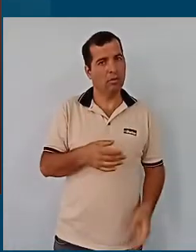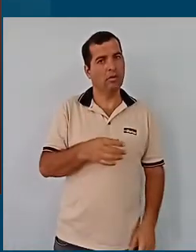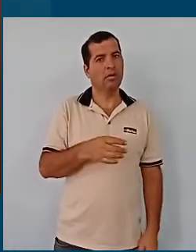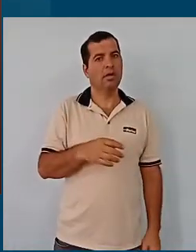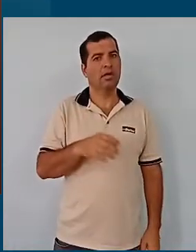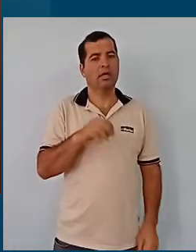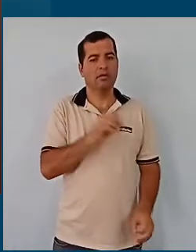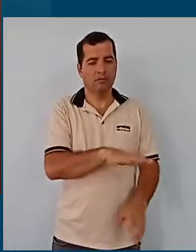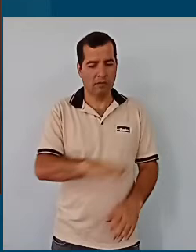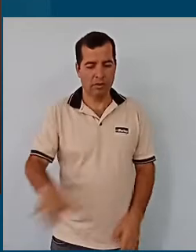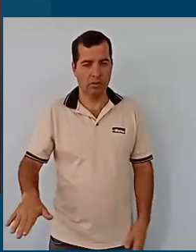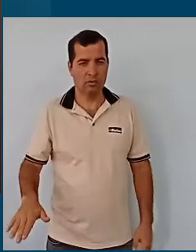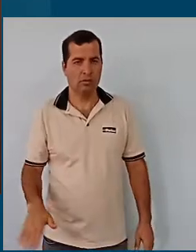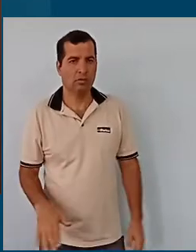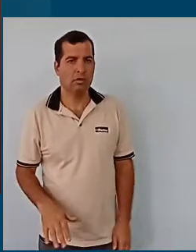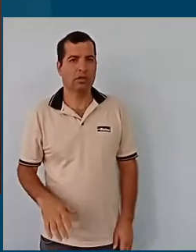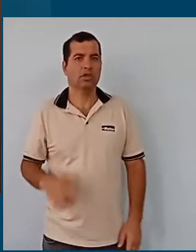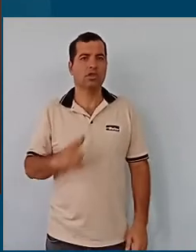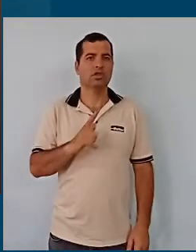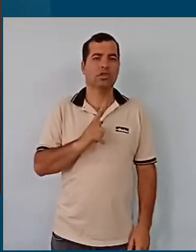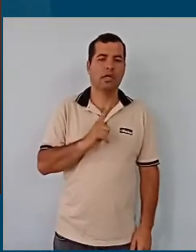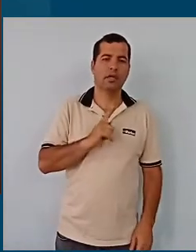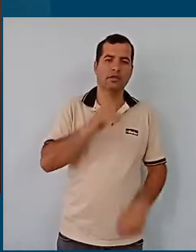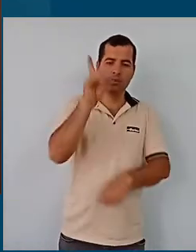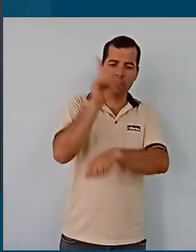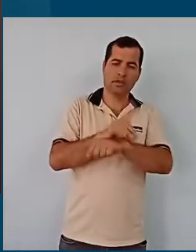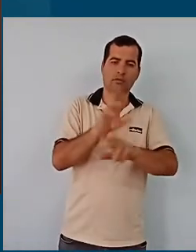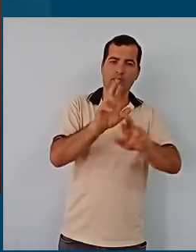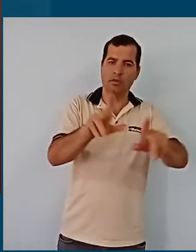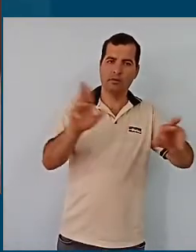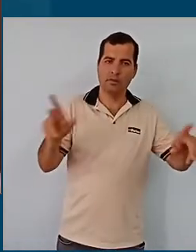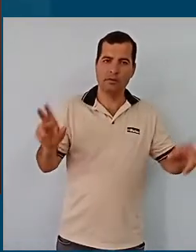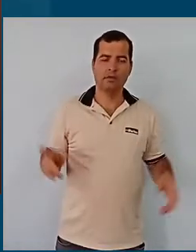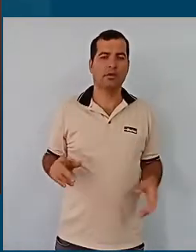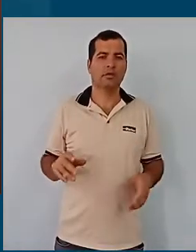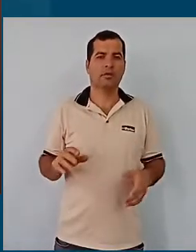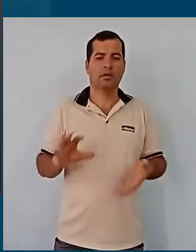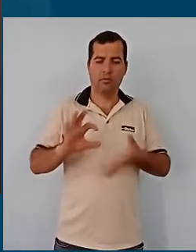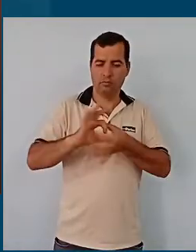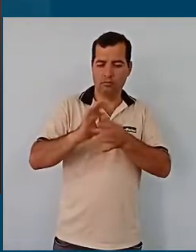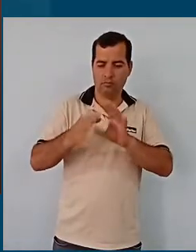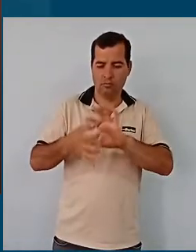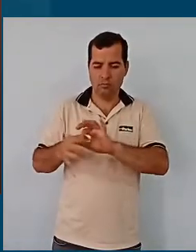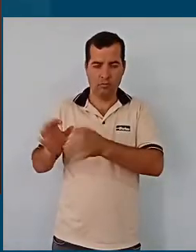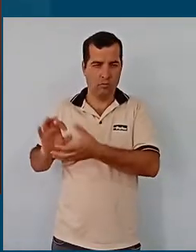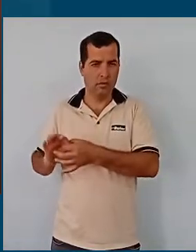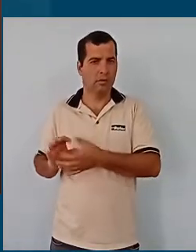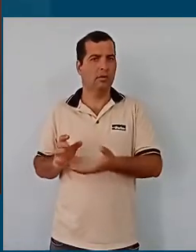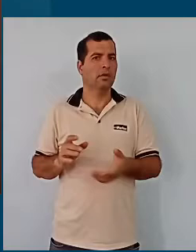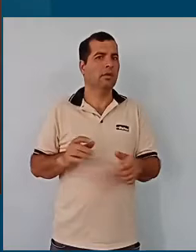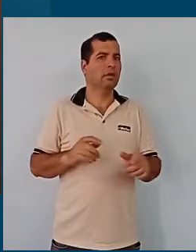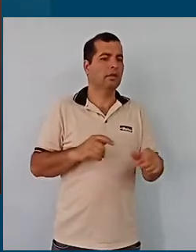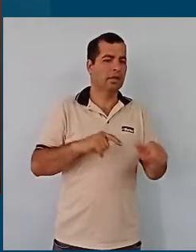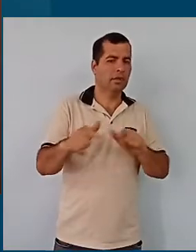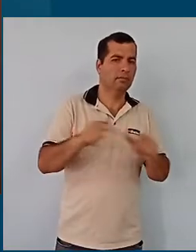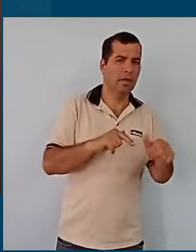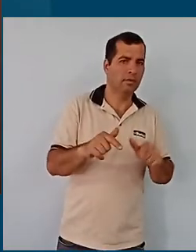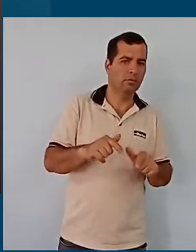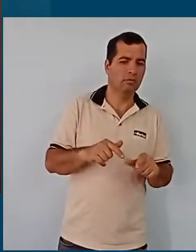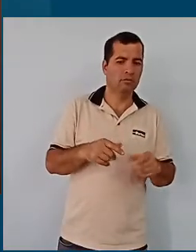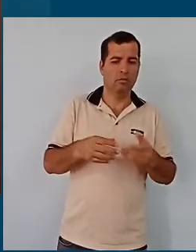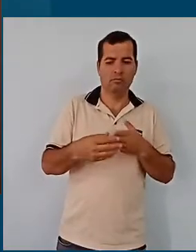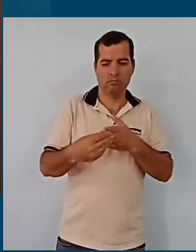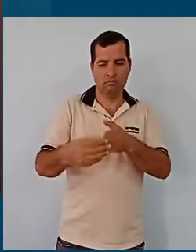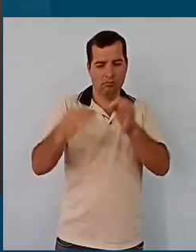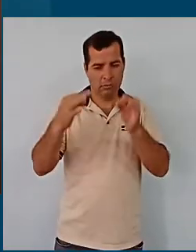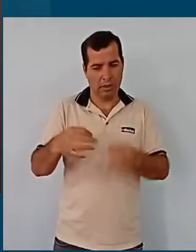ter formas de gestão na escola que articulam momentos de atividade dirigida, centralizada